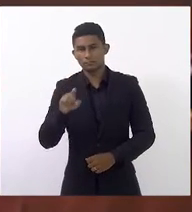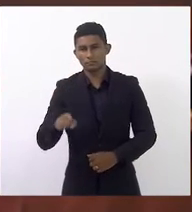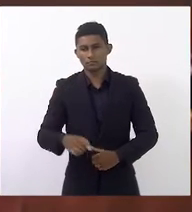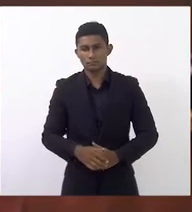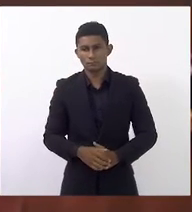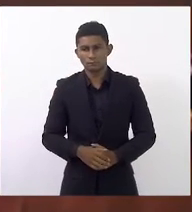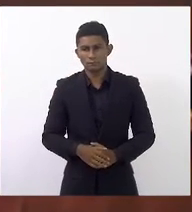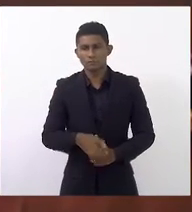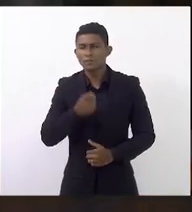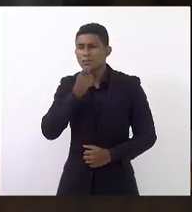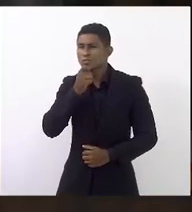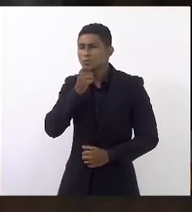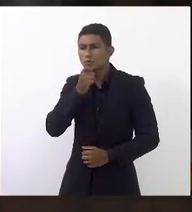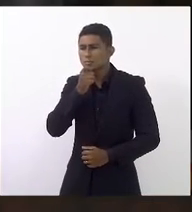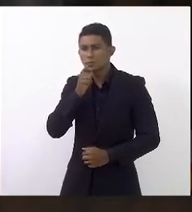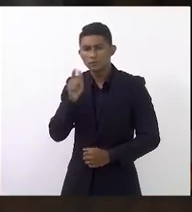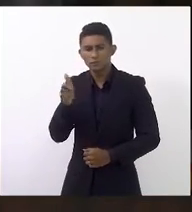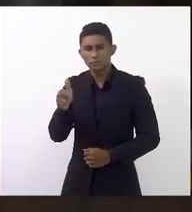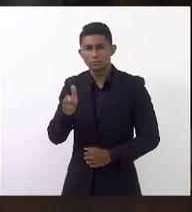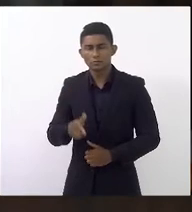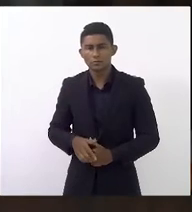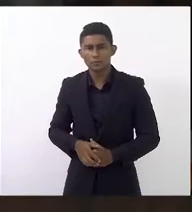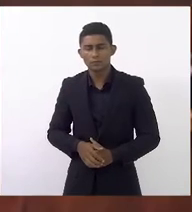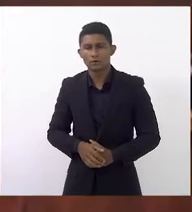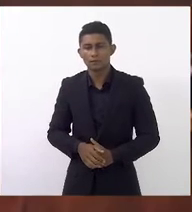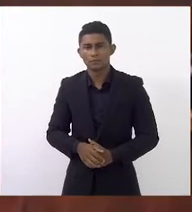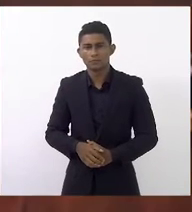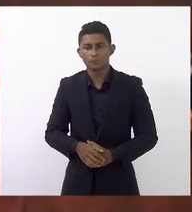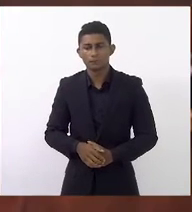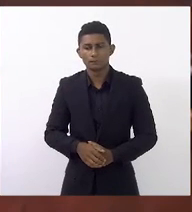Está sem áudio, deputada.